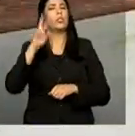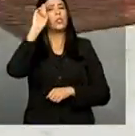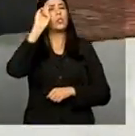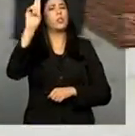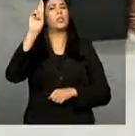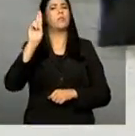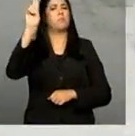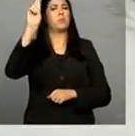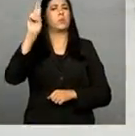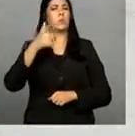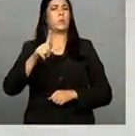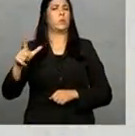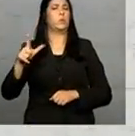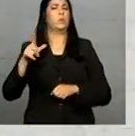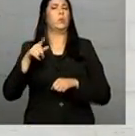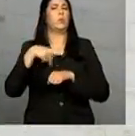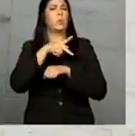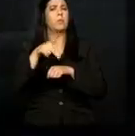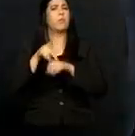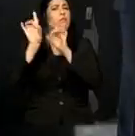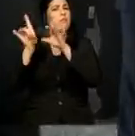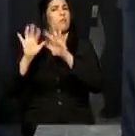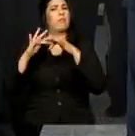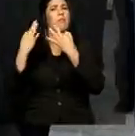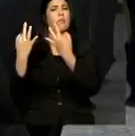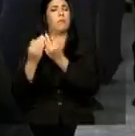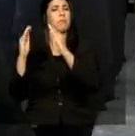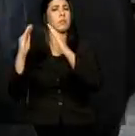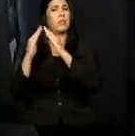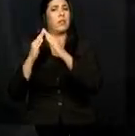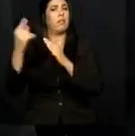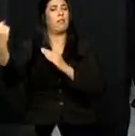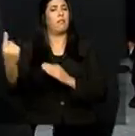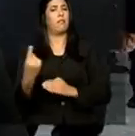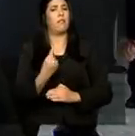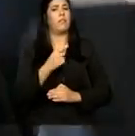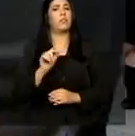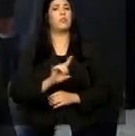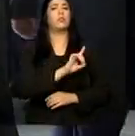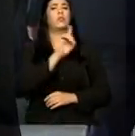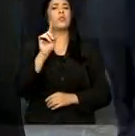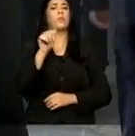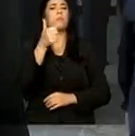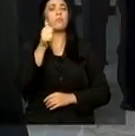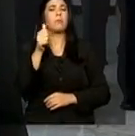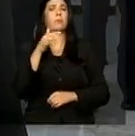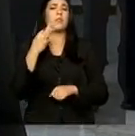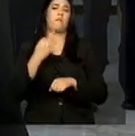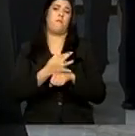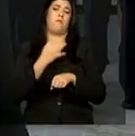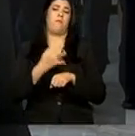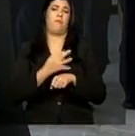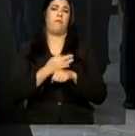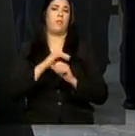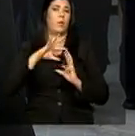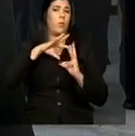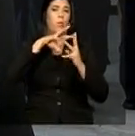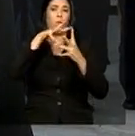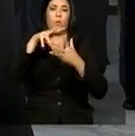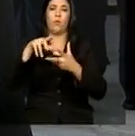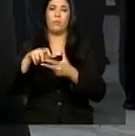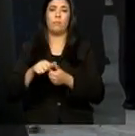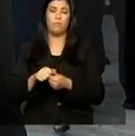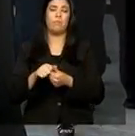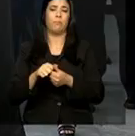países deixarem até suas famílias, seus lares, no dia primeiro, que é um feriado universal. Né? O